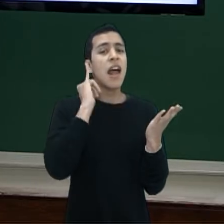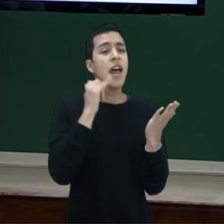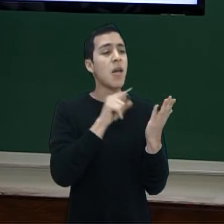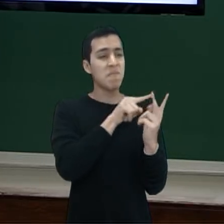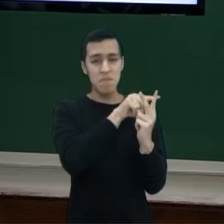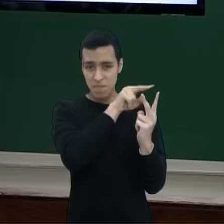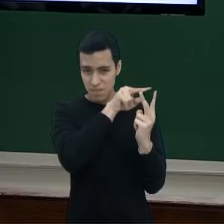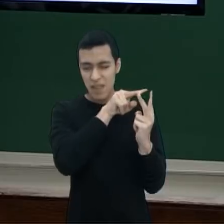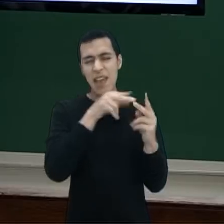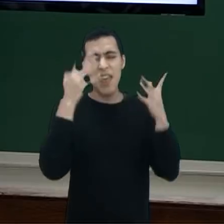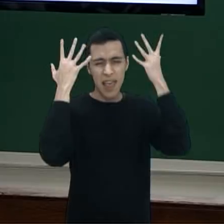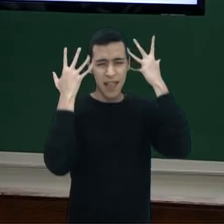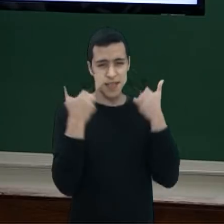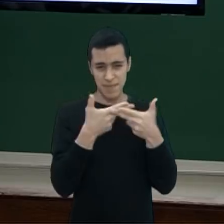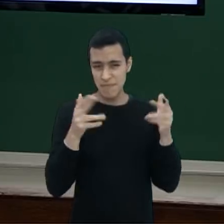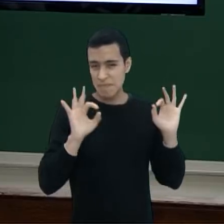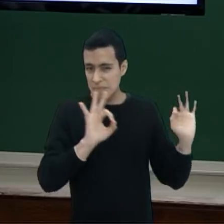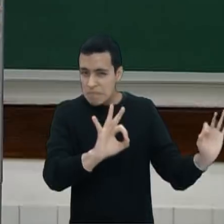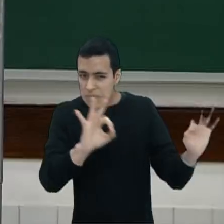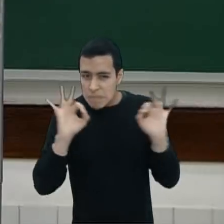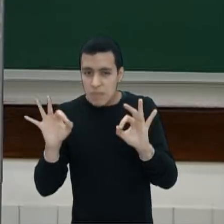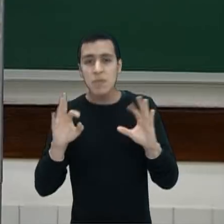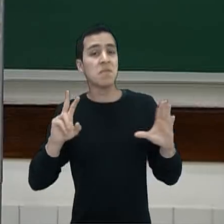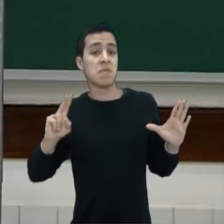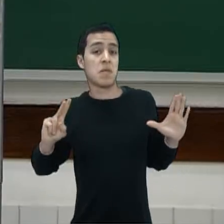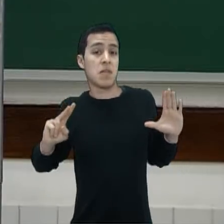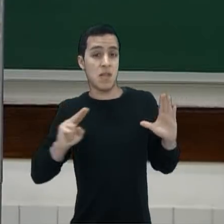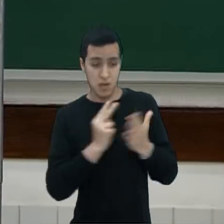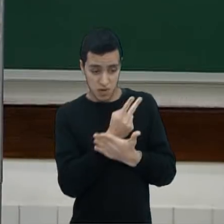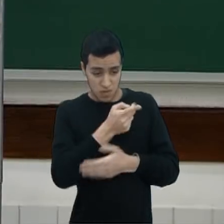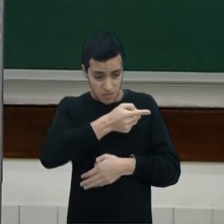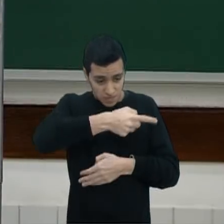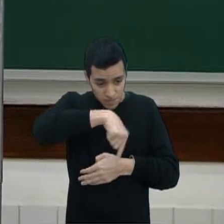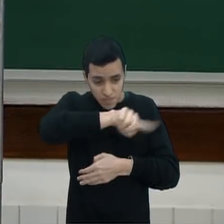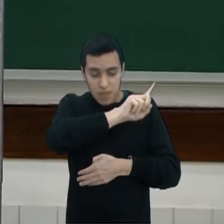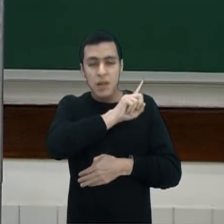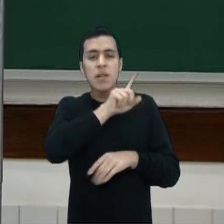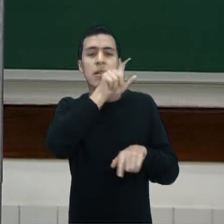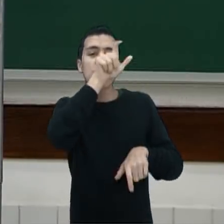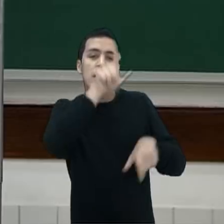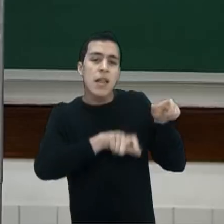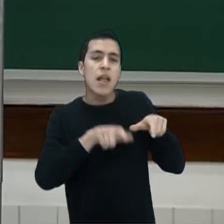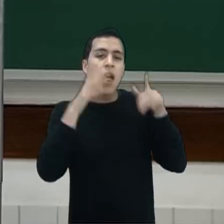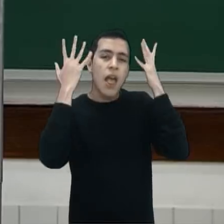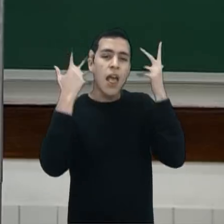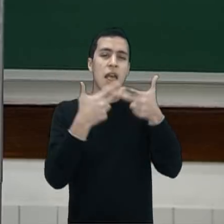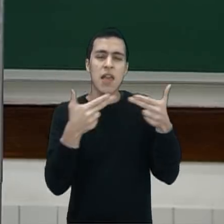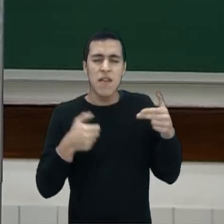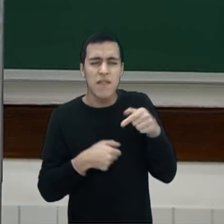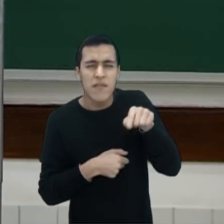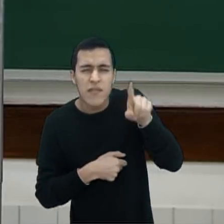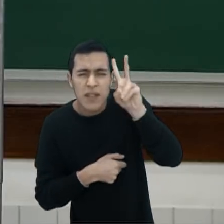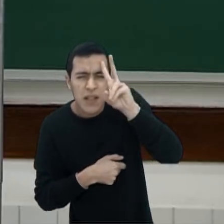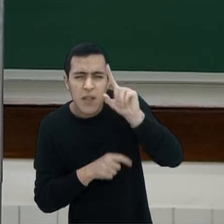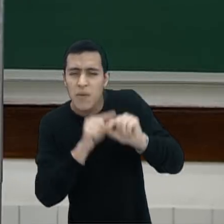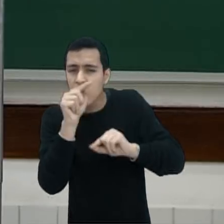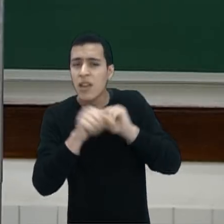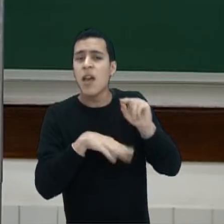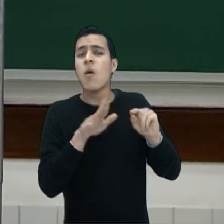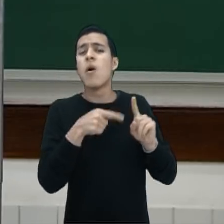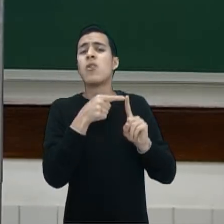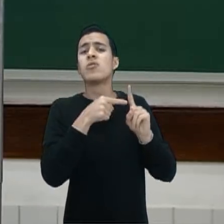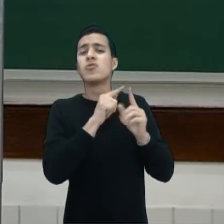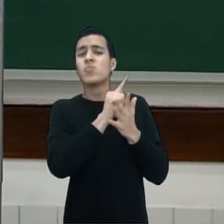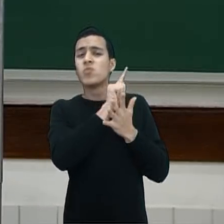são animais, né? E o que acontece quando os personagens do texto narrativo são animais? Vocês se lembram? Que tipo de